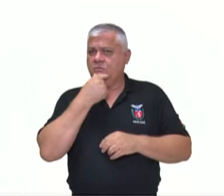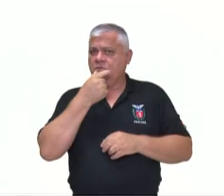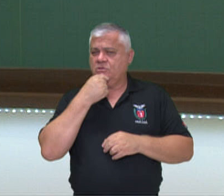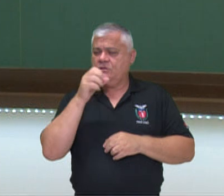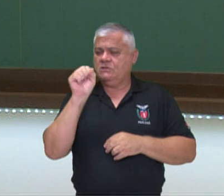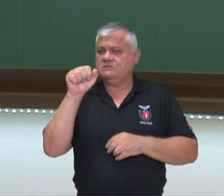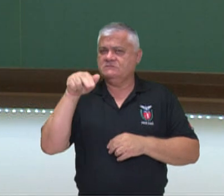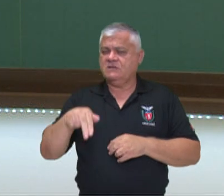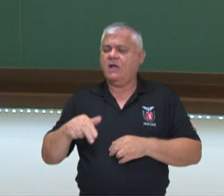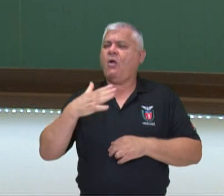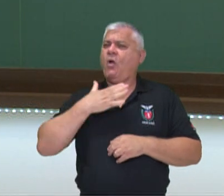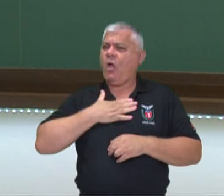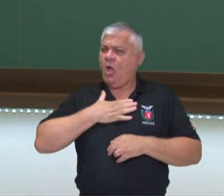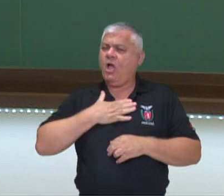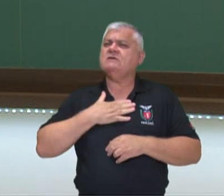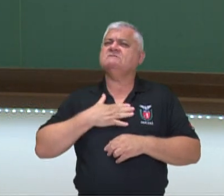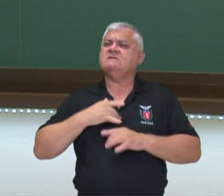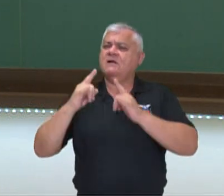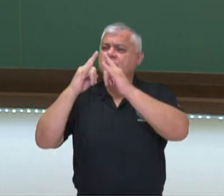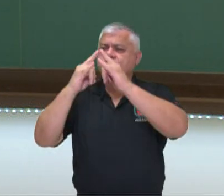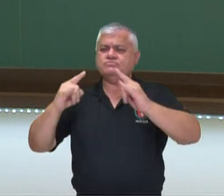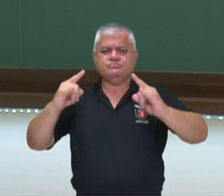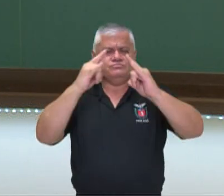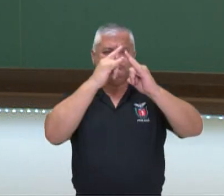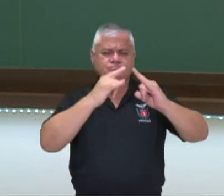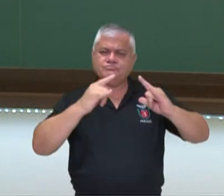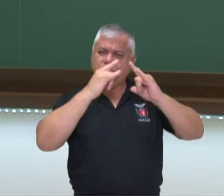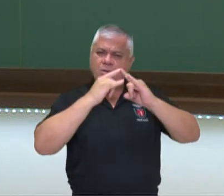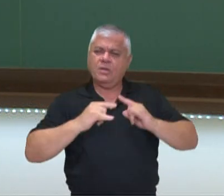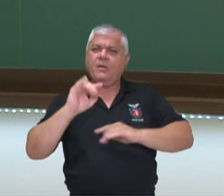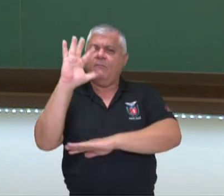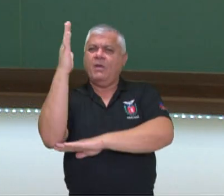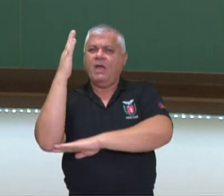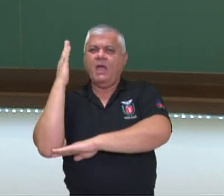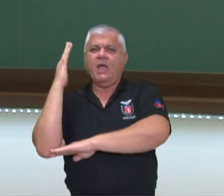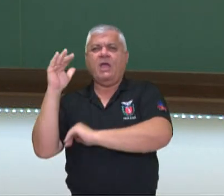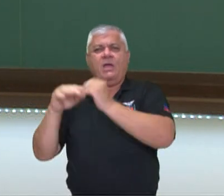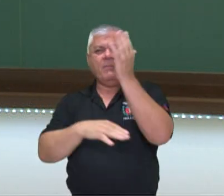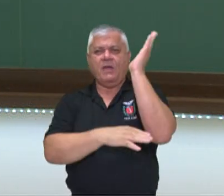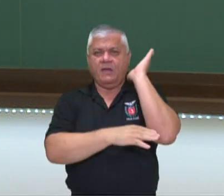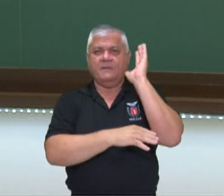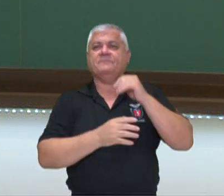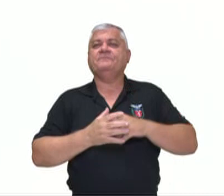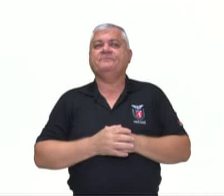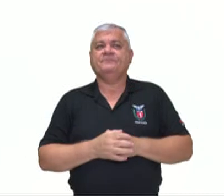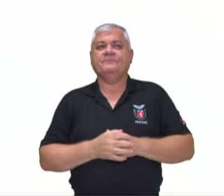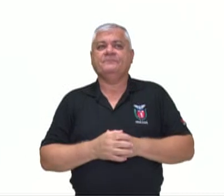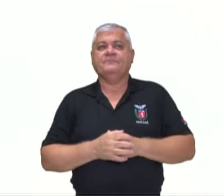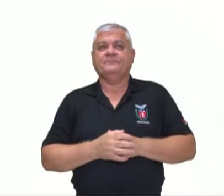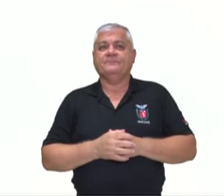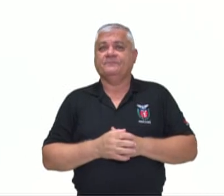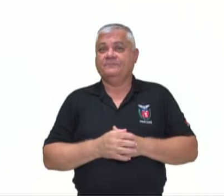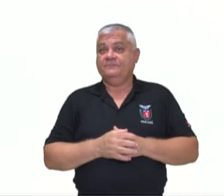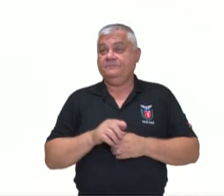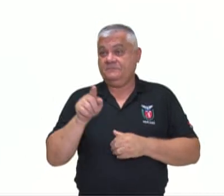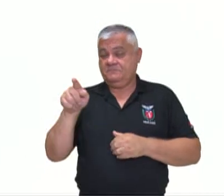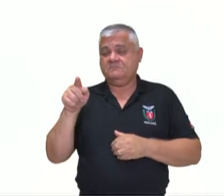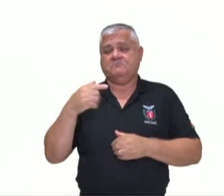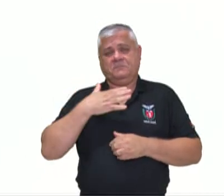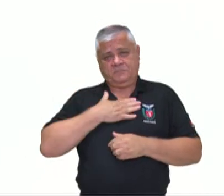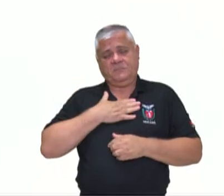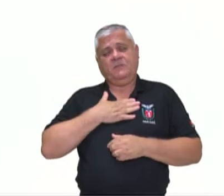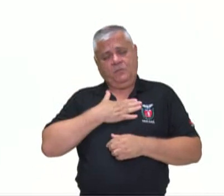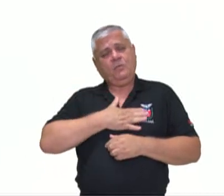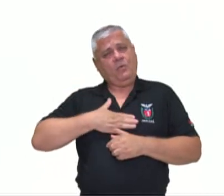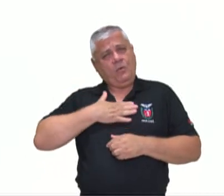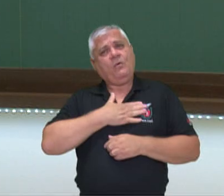de acampar na mata, ou acampar, né, na parte de campo. I like to go camping in the woods. Eu gosto